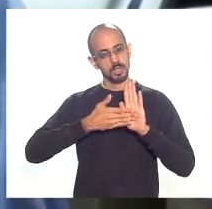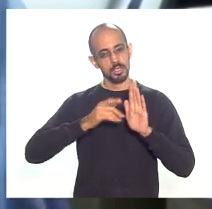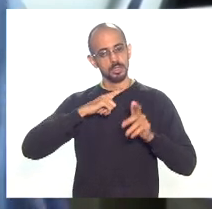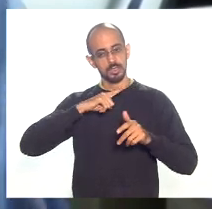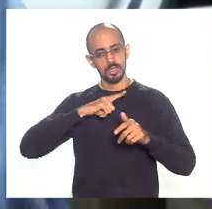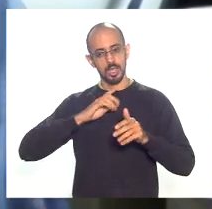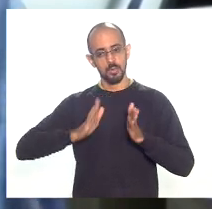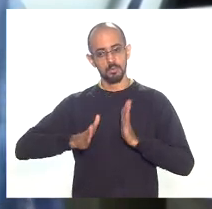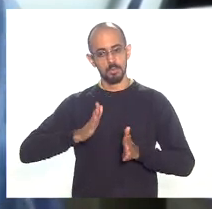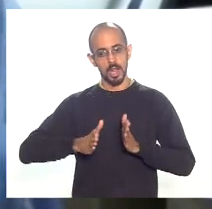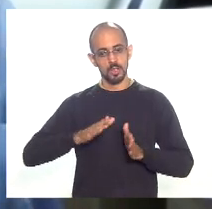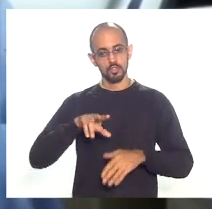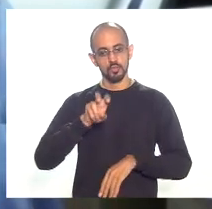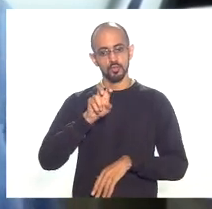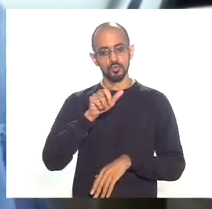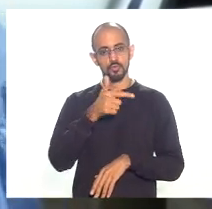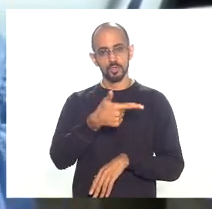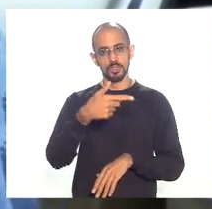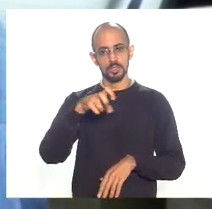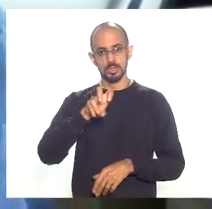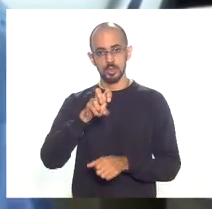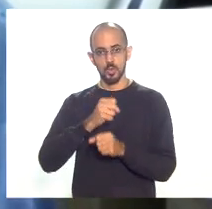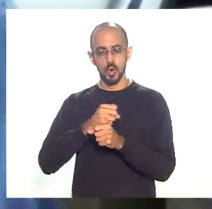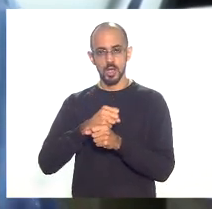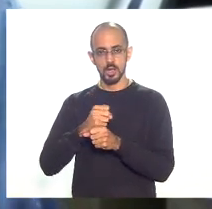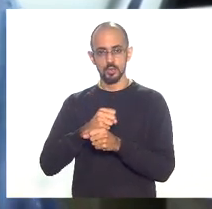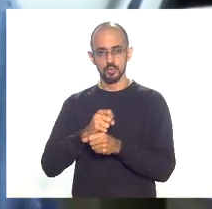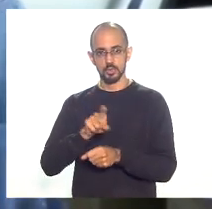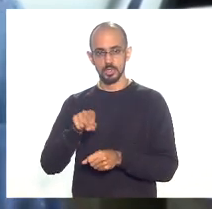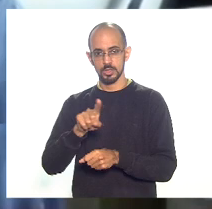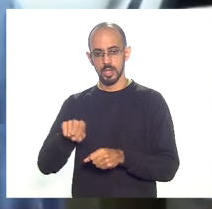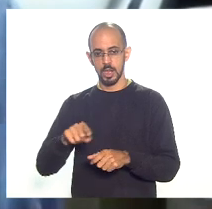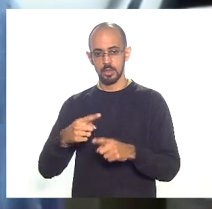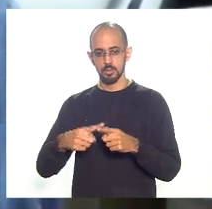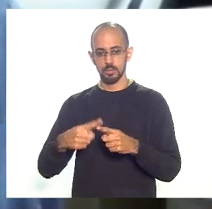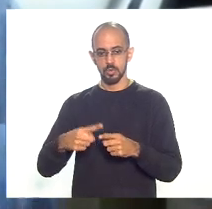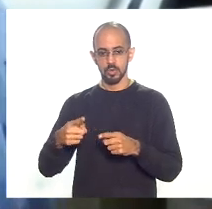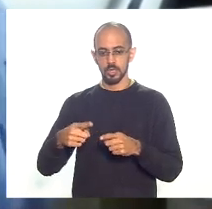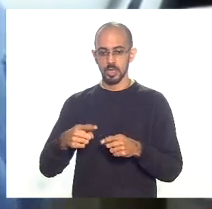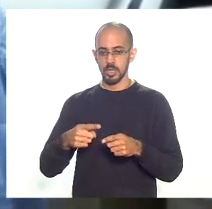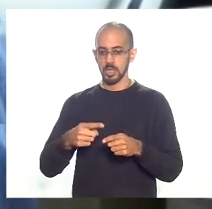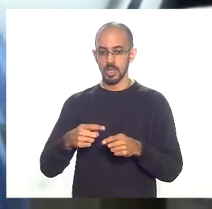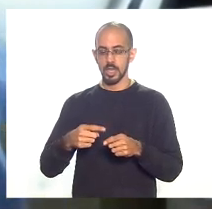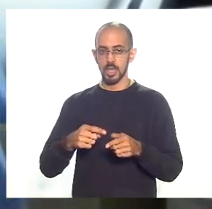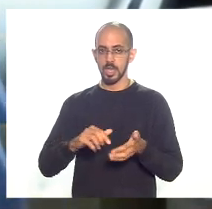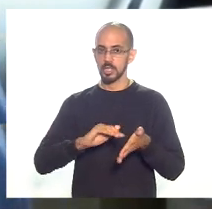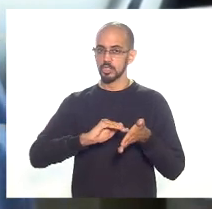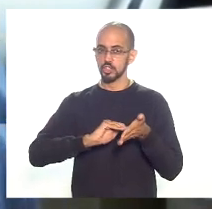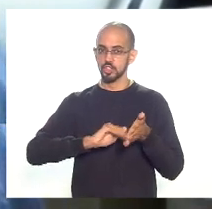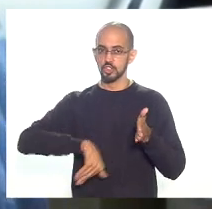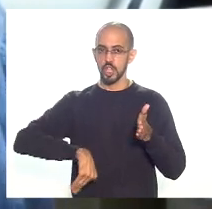25 anos suspenso porque descumpriram no decreto